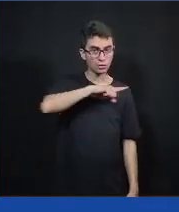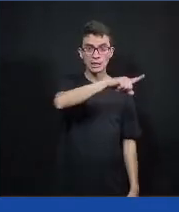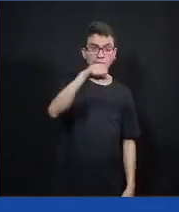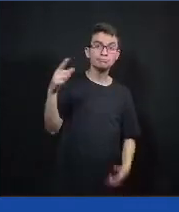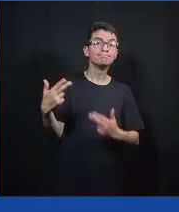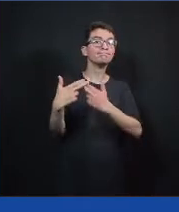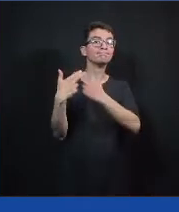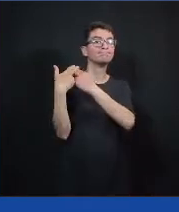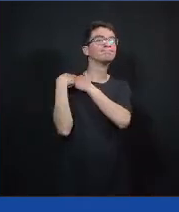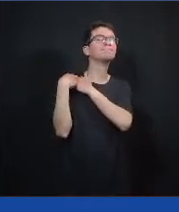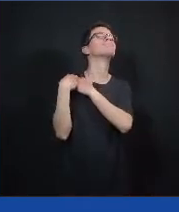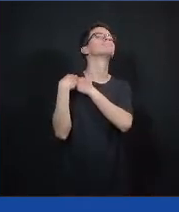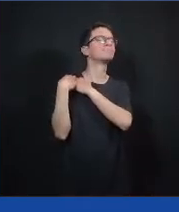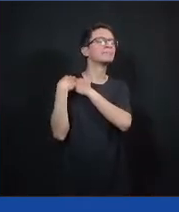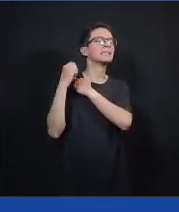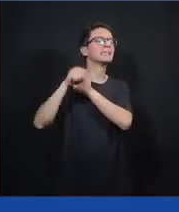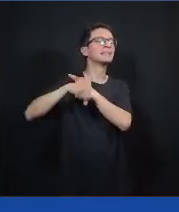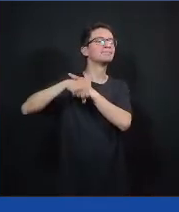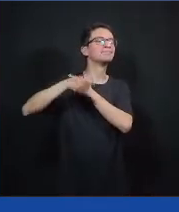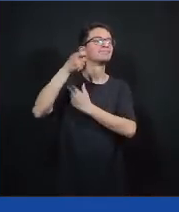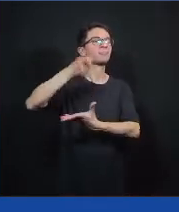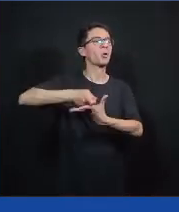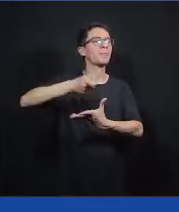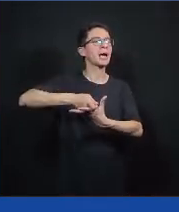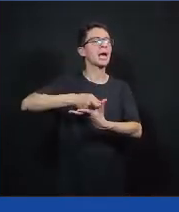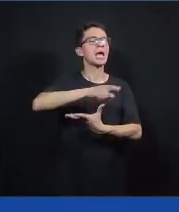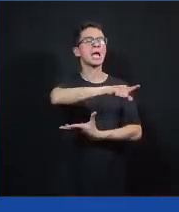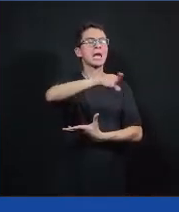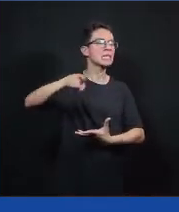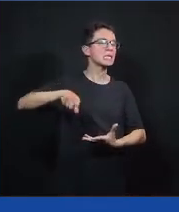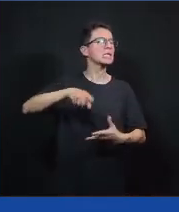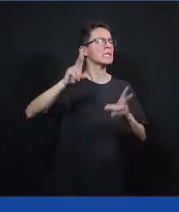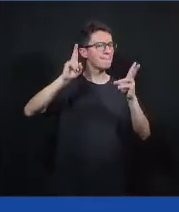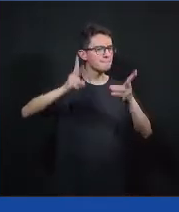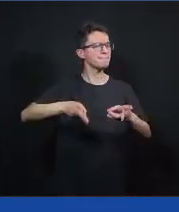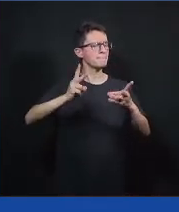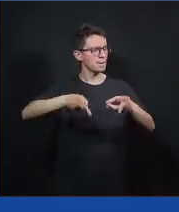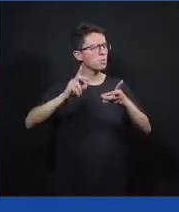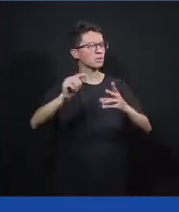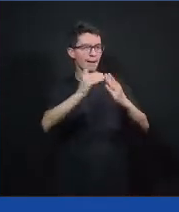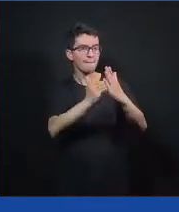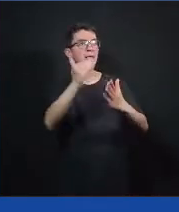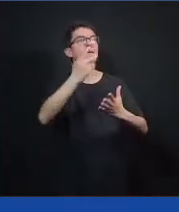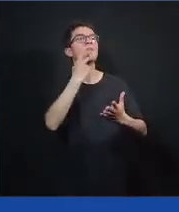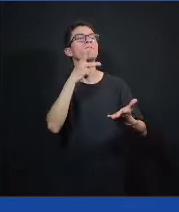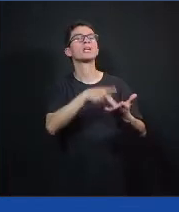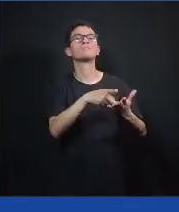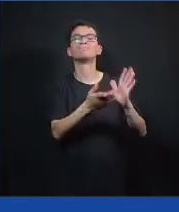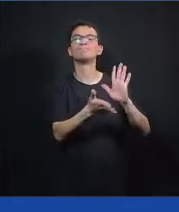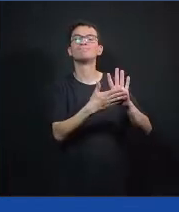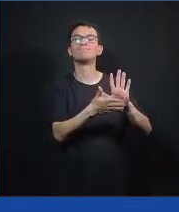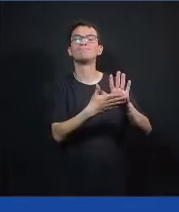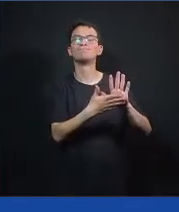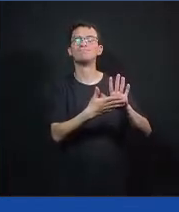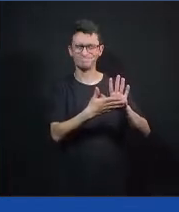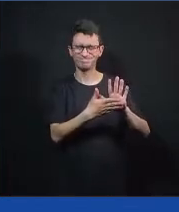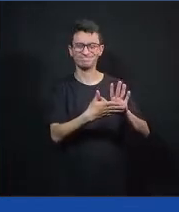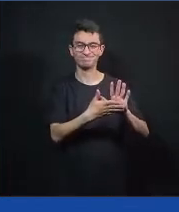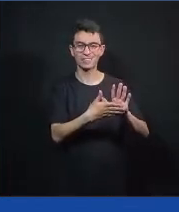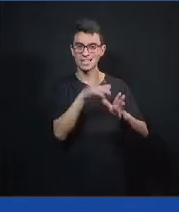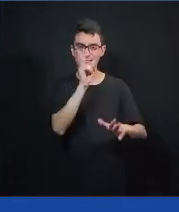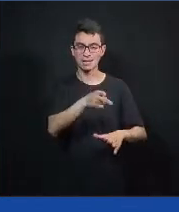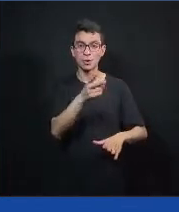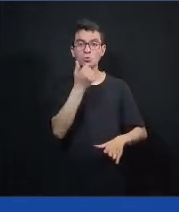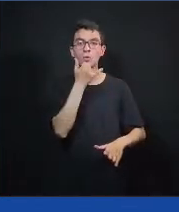já temos e a exigir sempre mais transparência. Transparência, ela nunca vai ser suficiente. A gente vai estar sempre